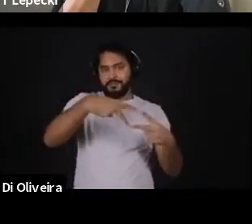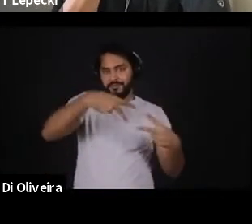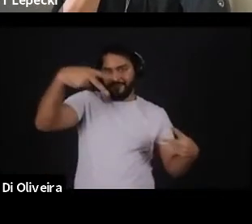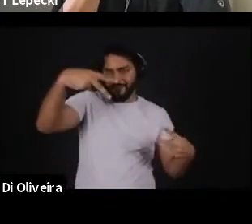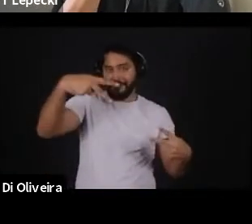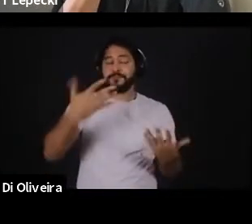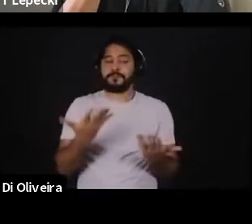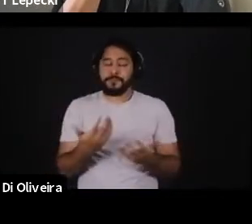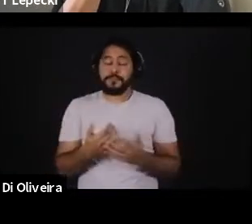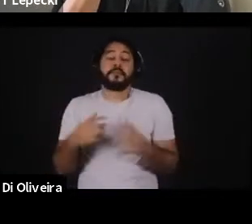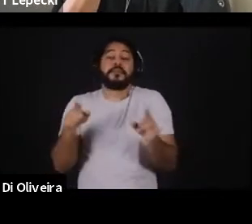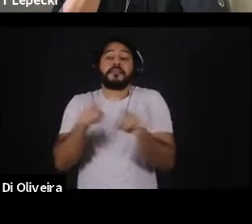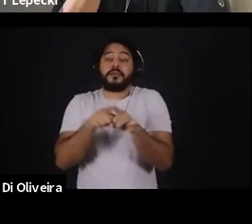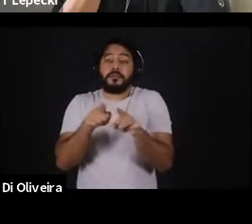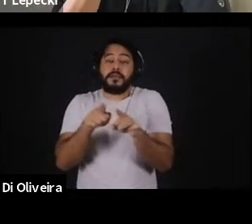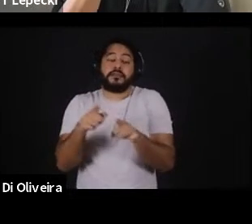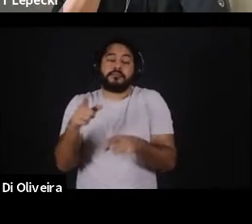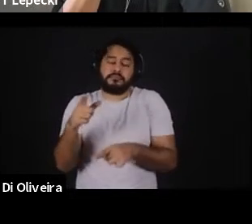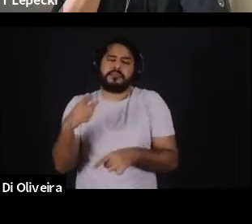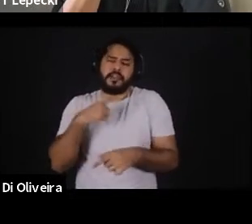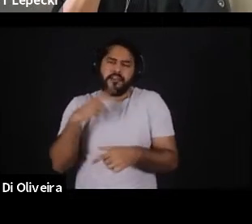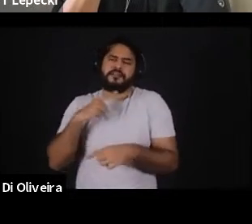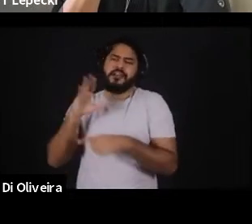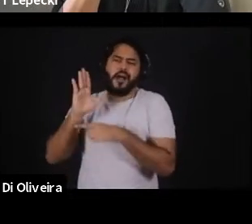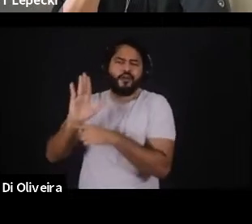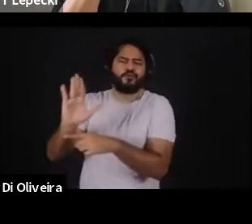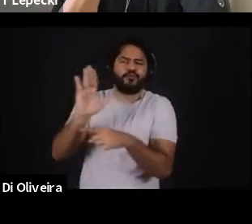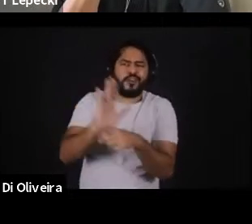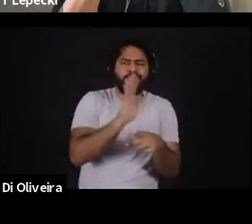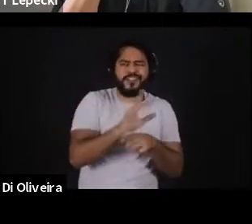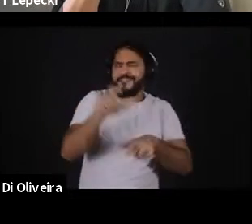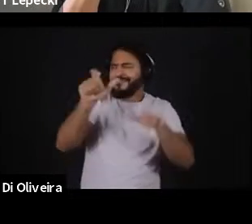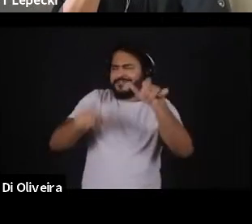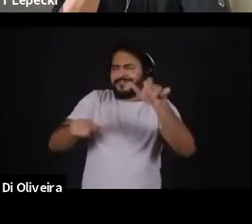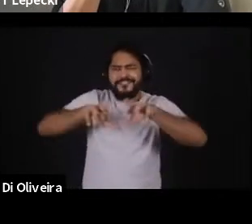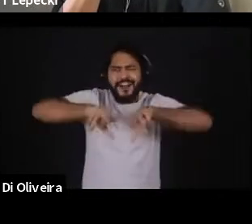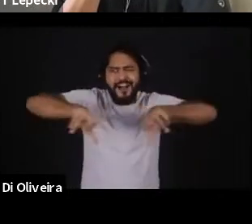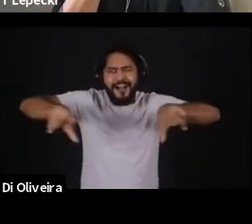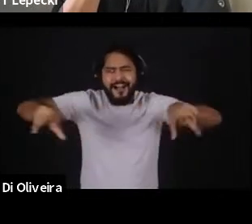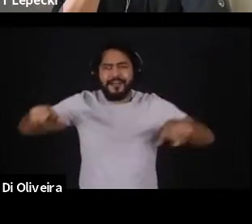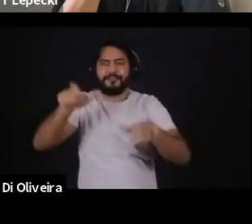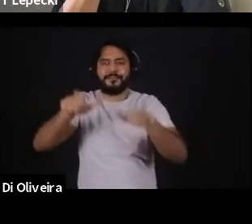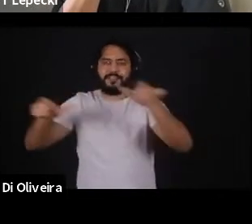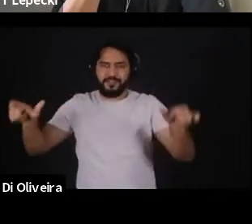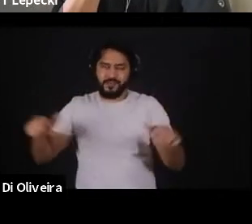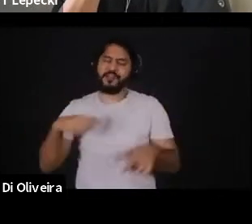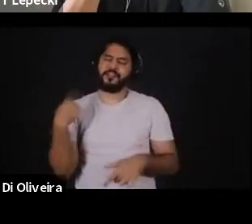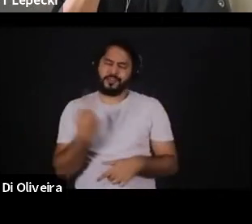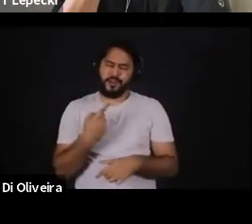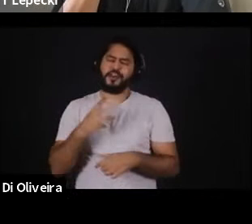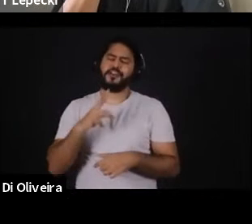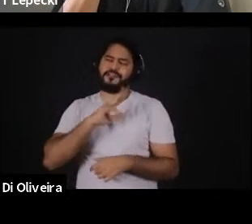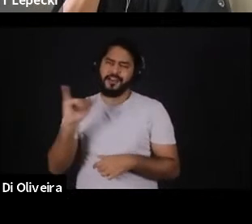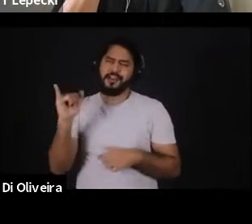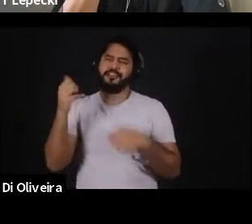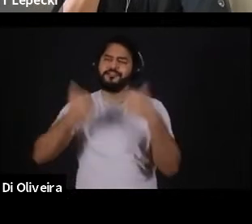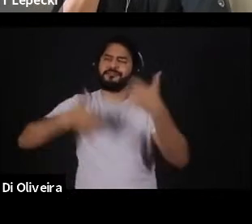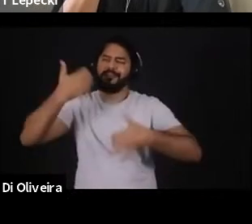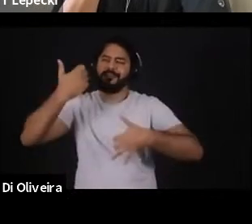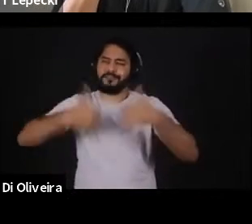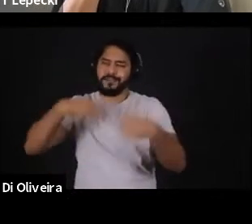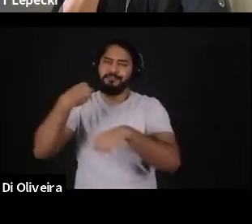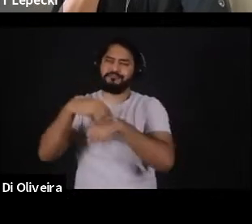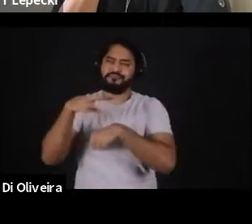com a colaboração de muitos agentes, que eu acho que a gente vai poder falar, destrinchar um pouquinho ao longo da nossa conversa de hoje, mas aproveito